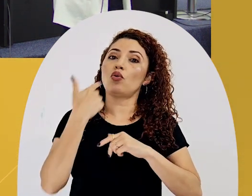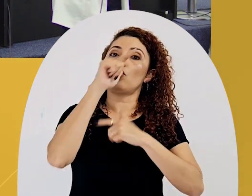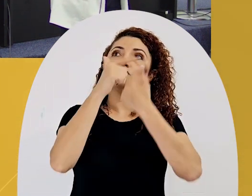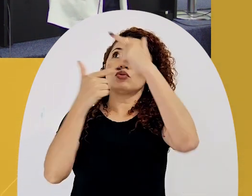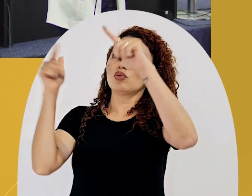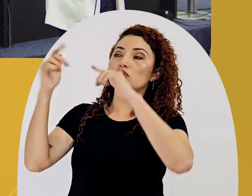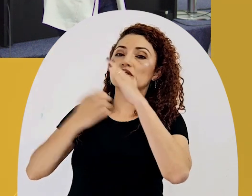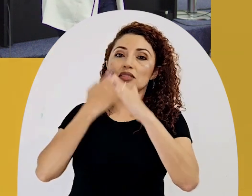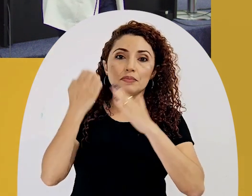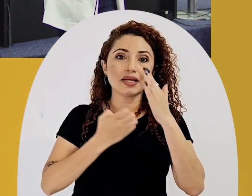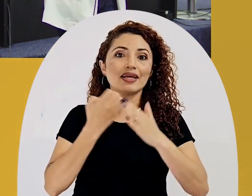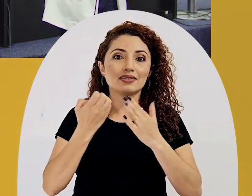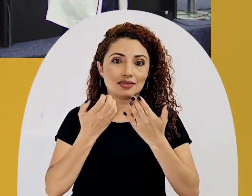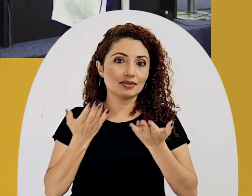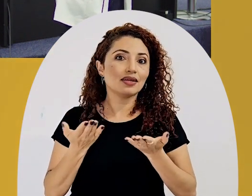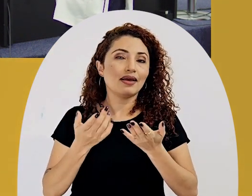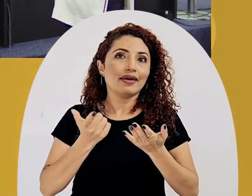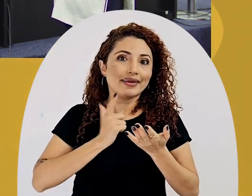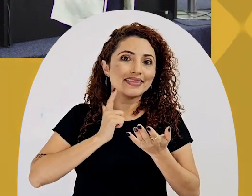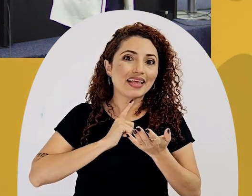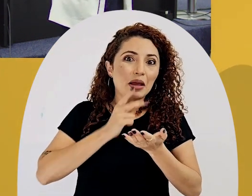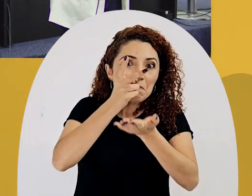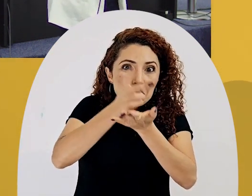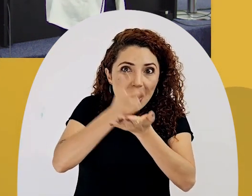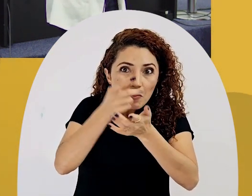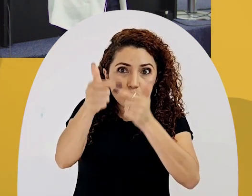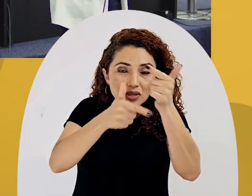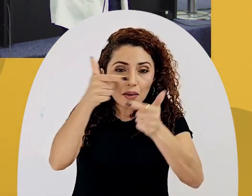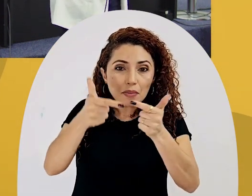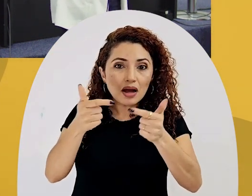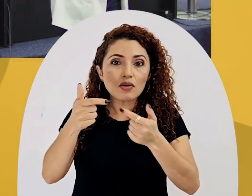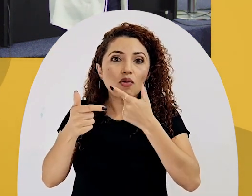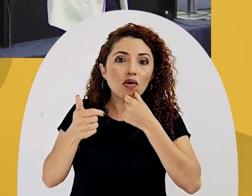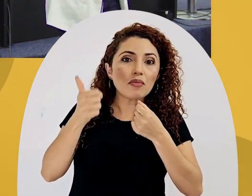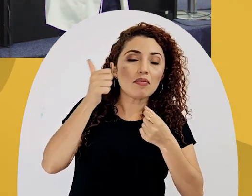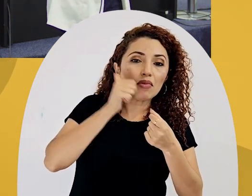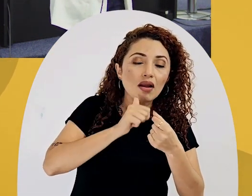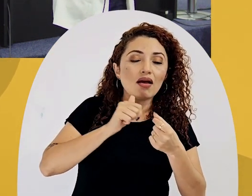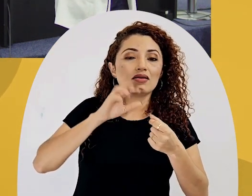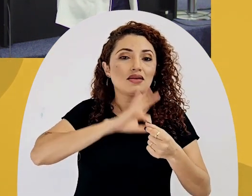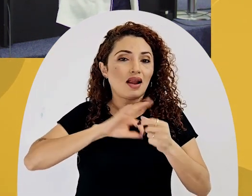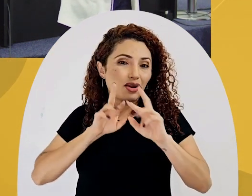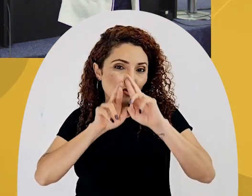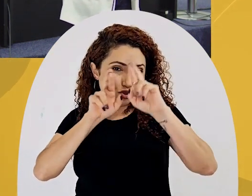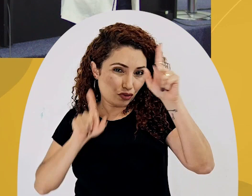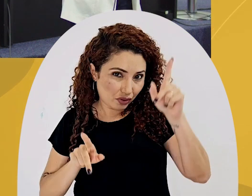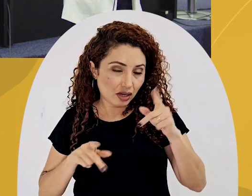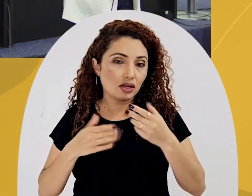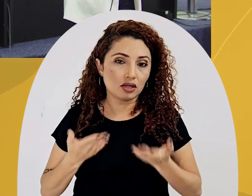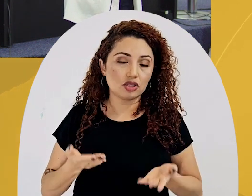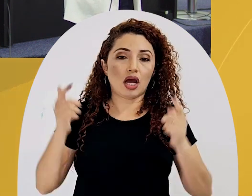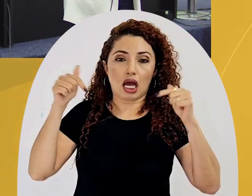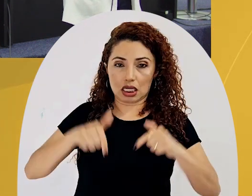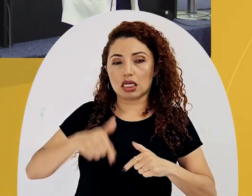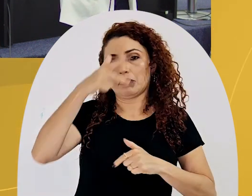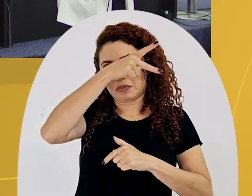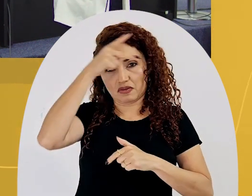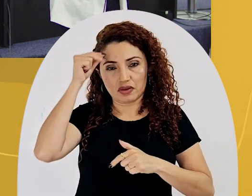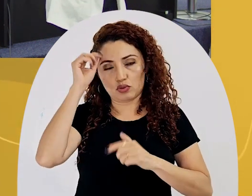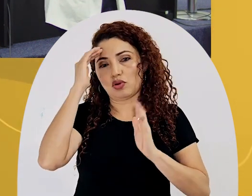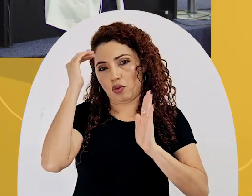dentro da prefeitura, não tem essa disparidade, mesmo porque a prefeitura segue as legislações. Então,